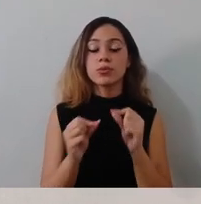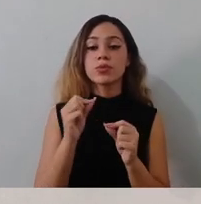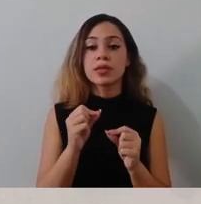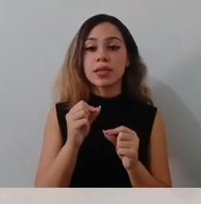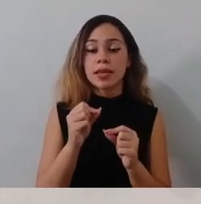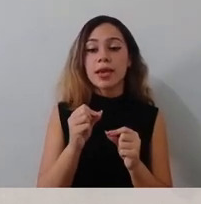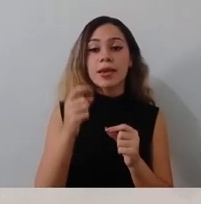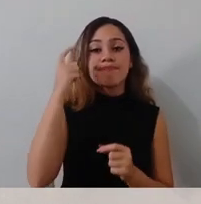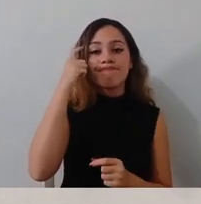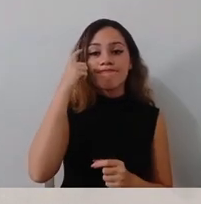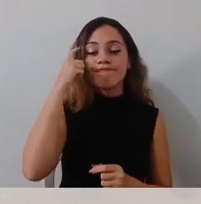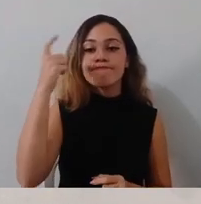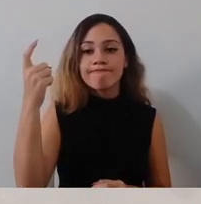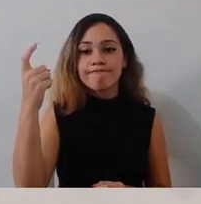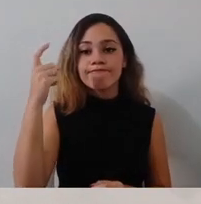campanhas para